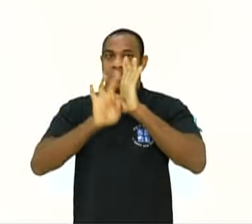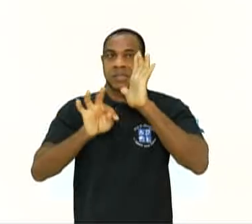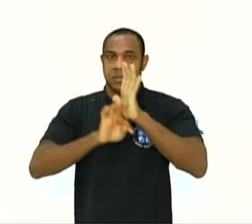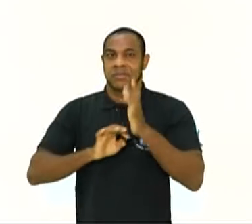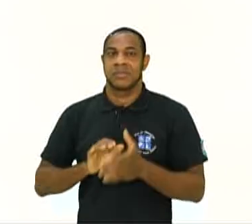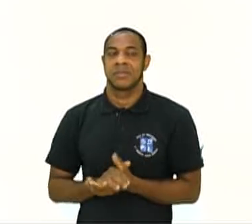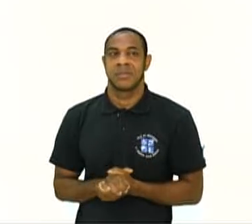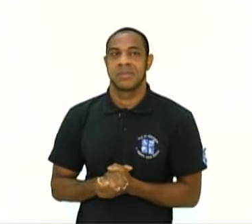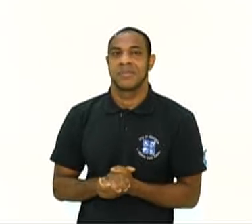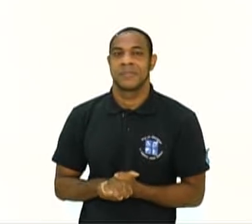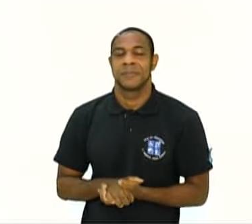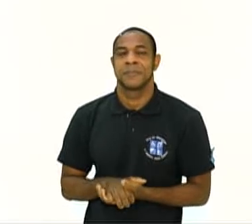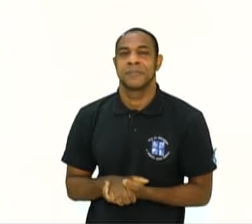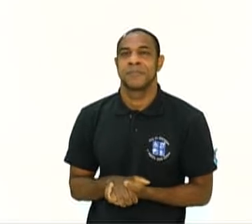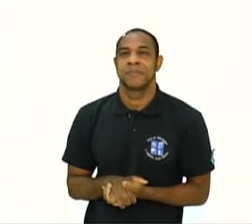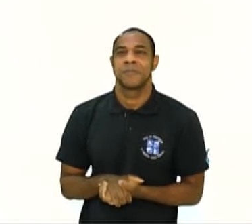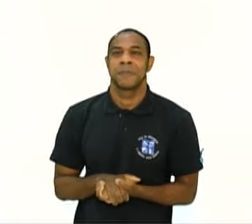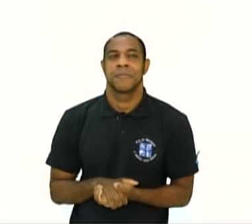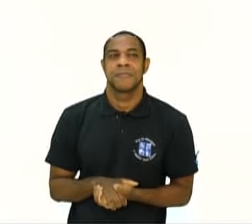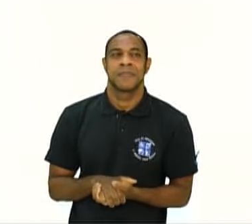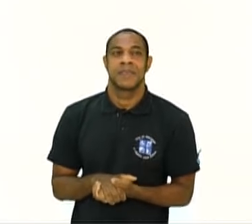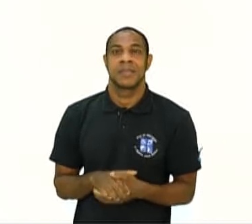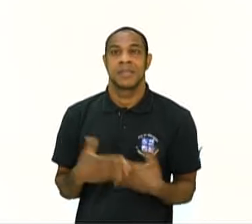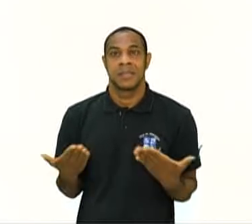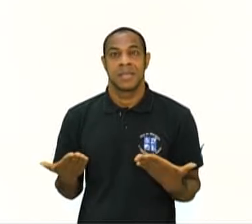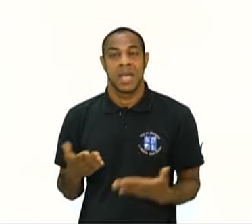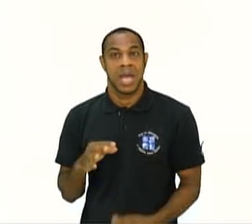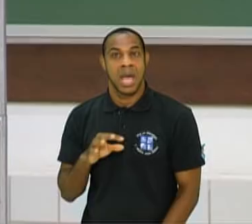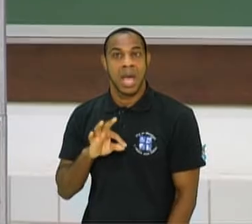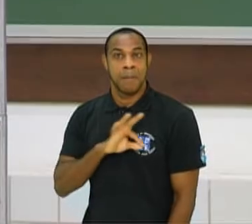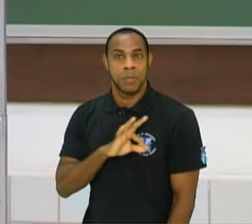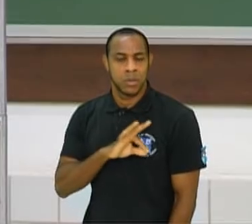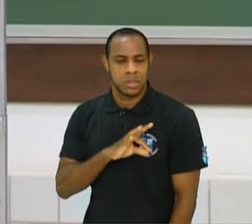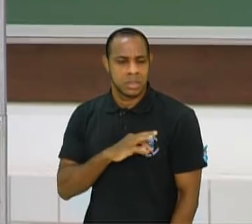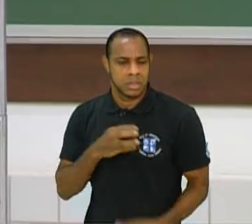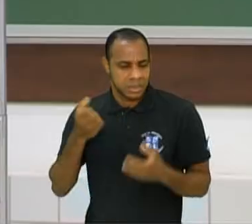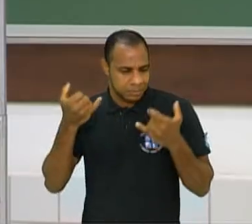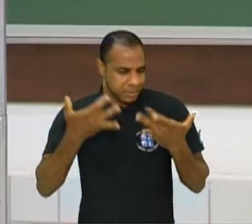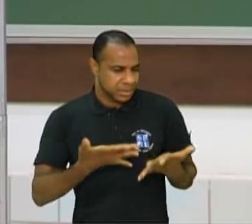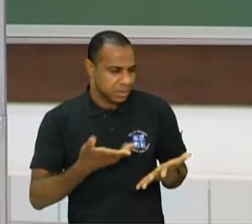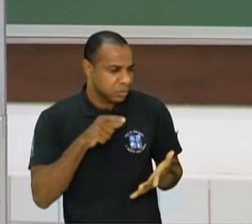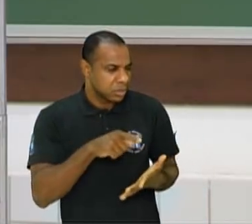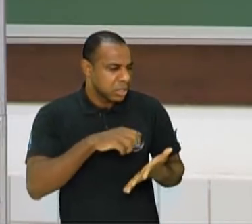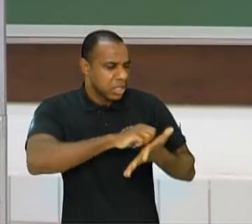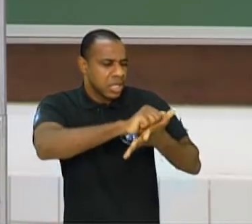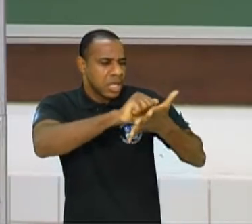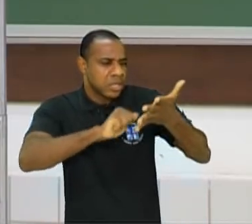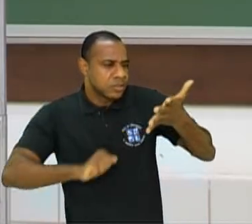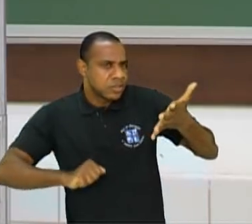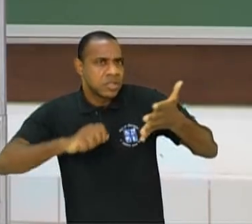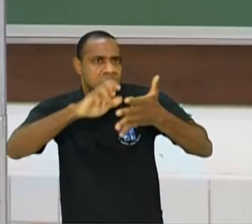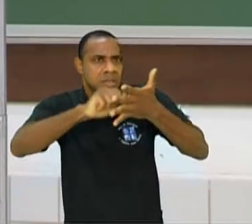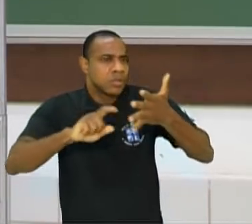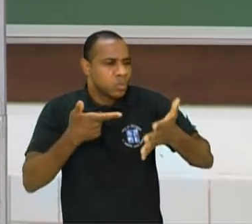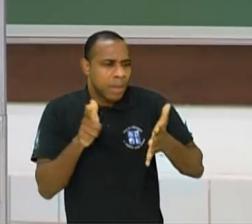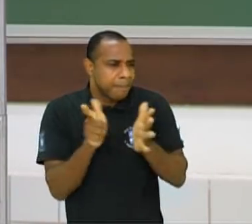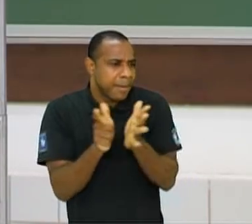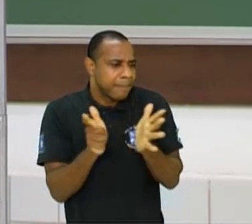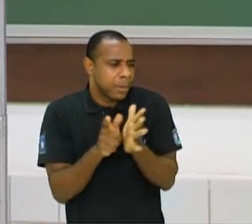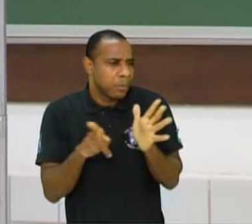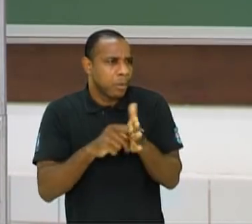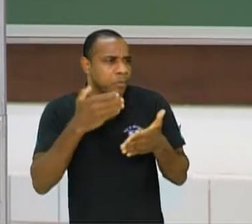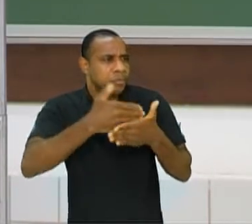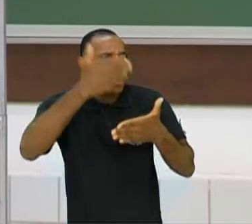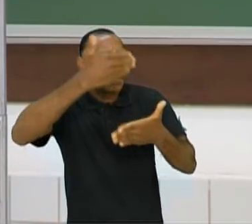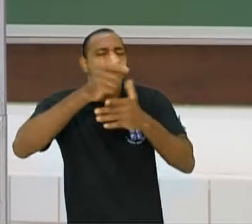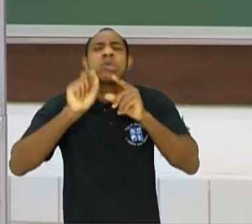wallpaper. What was it then? Então, a polícia disse para ela que aquilo que ela estava removendo da parede não era papel de parede. O que